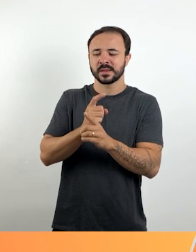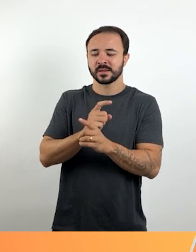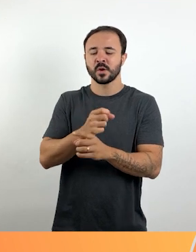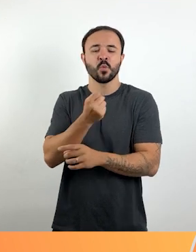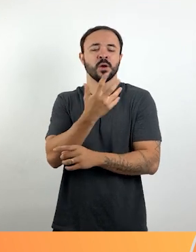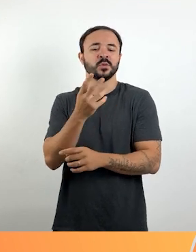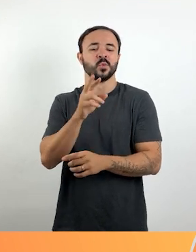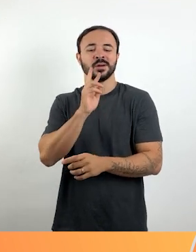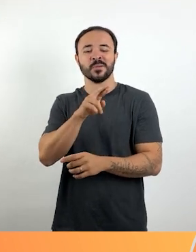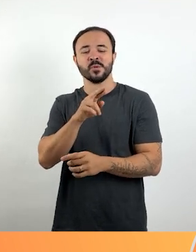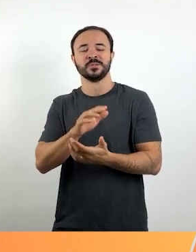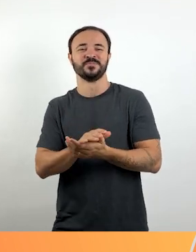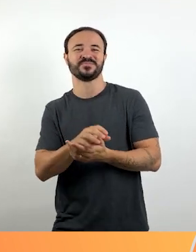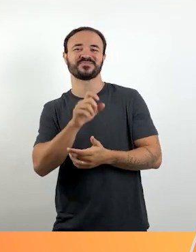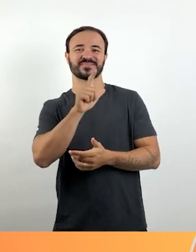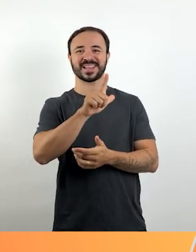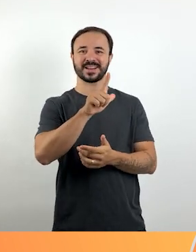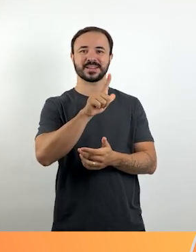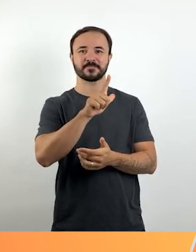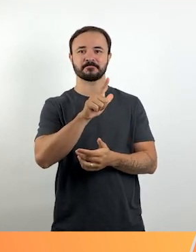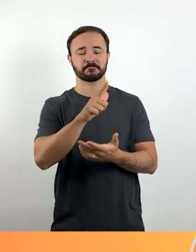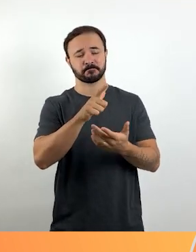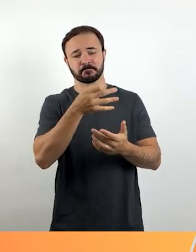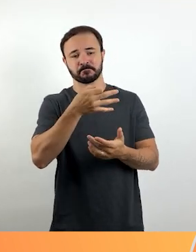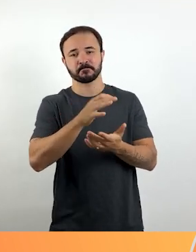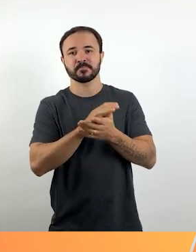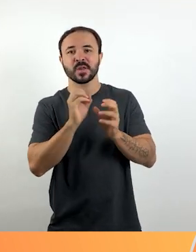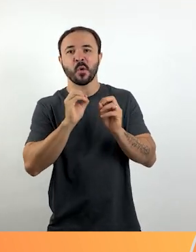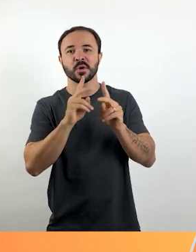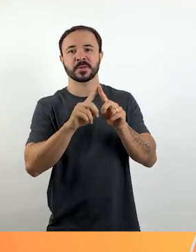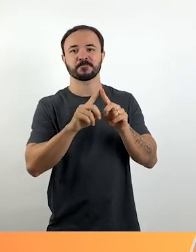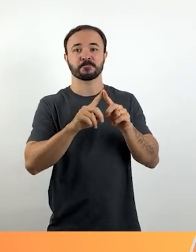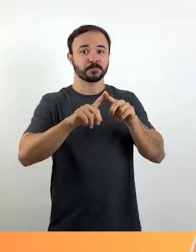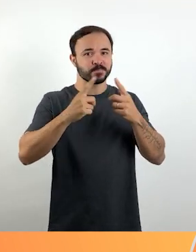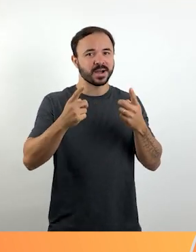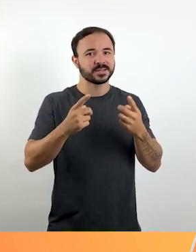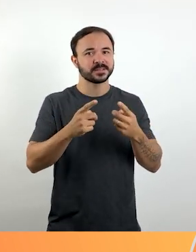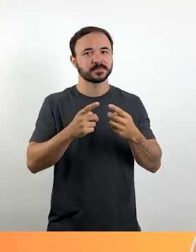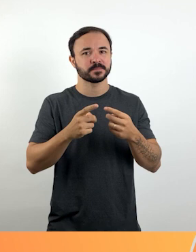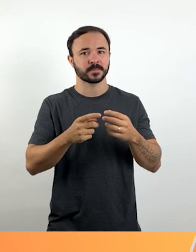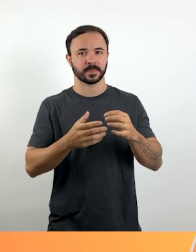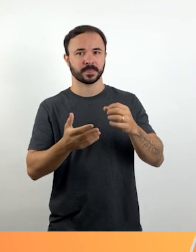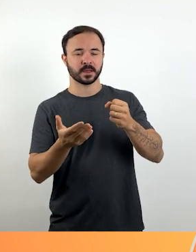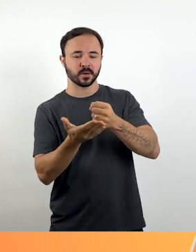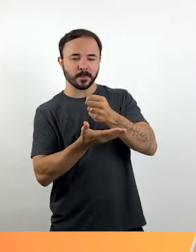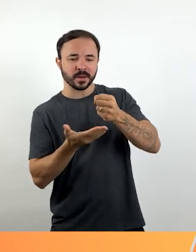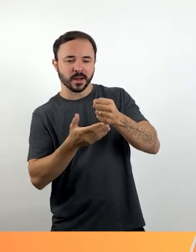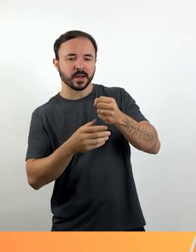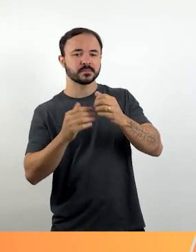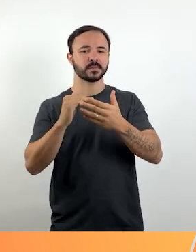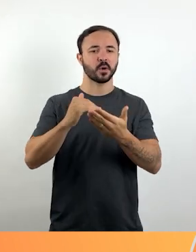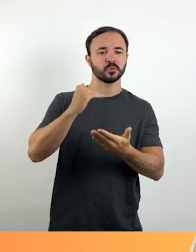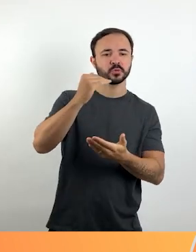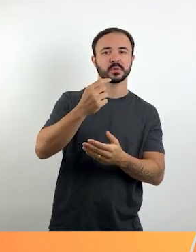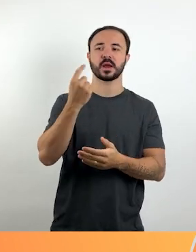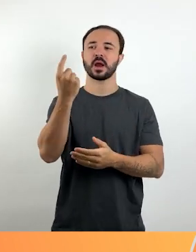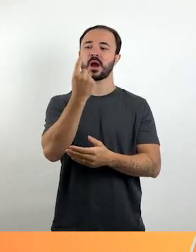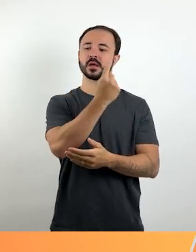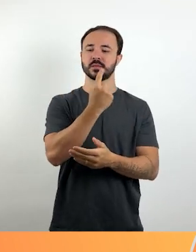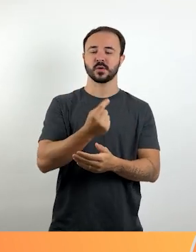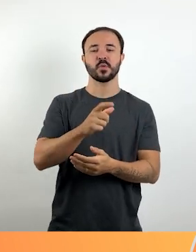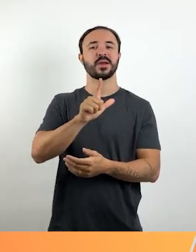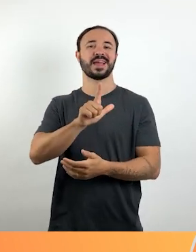seria o quê? Lembra que no início a gente está chamando cada lado desse quadradinho de L? L seria o lado do quadrado. Mas ele não